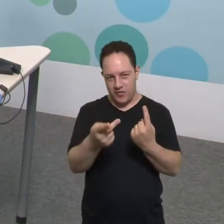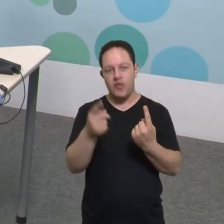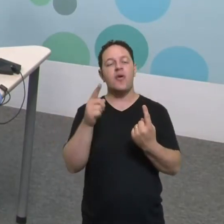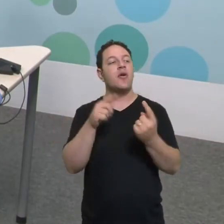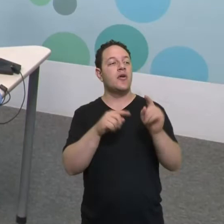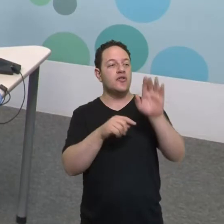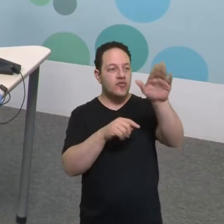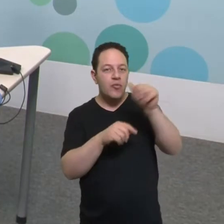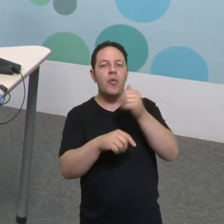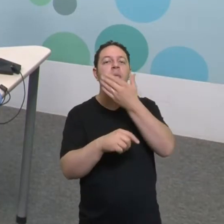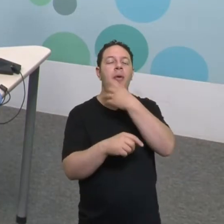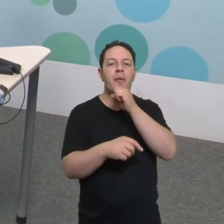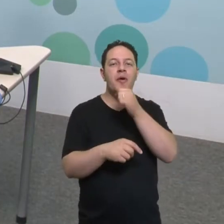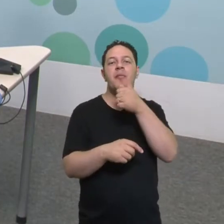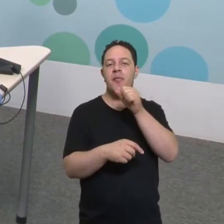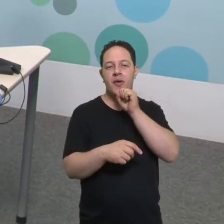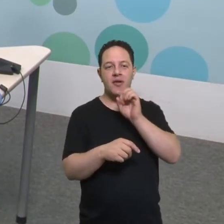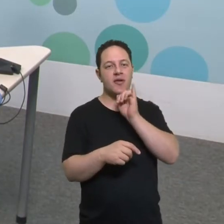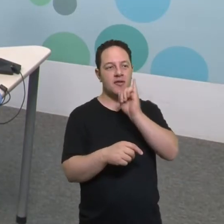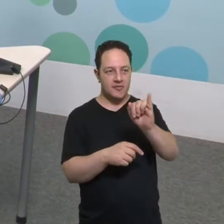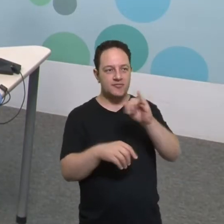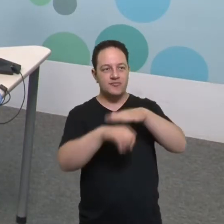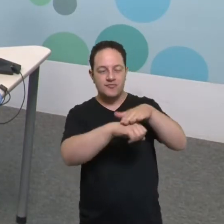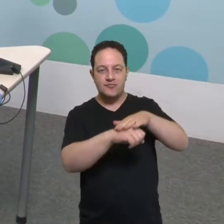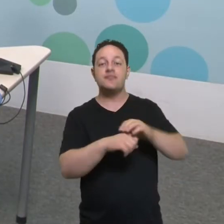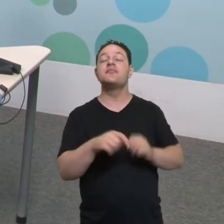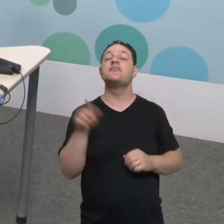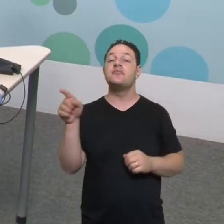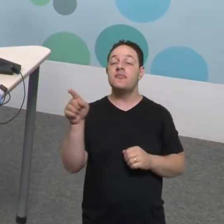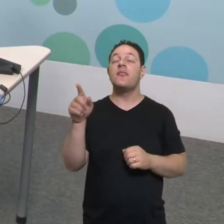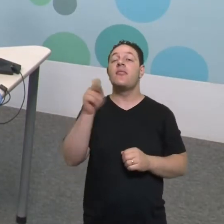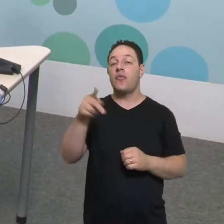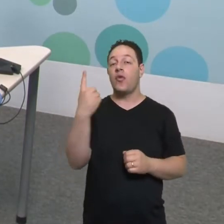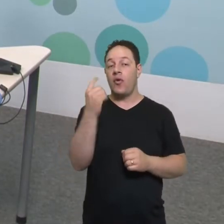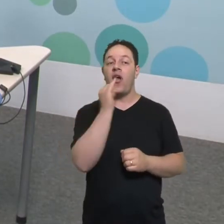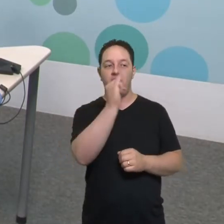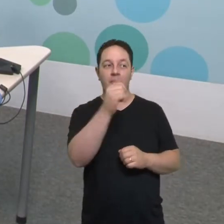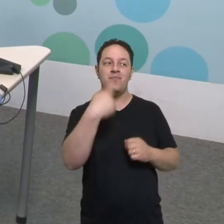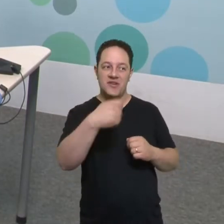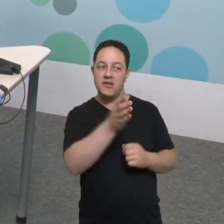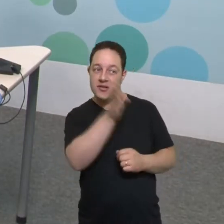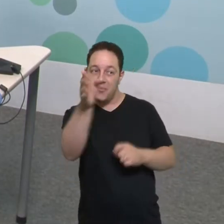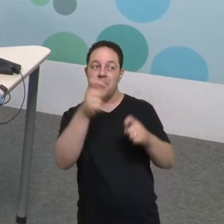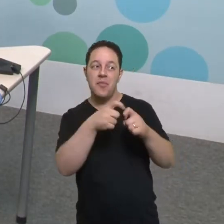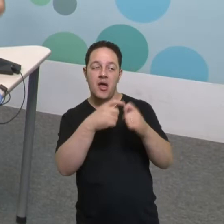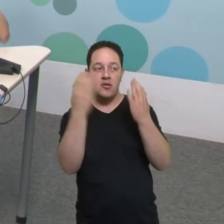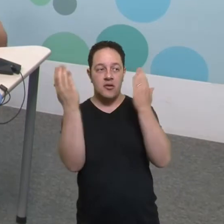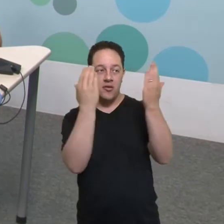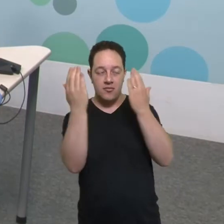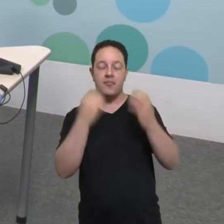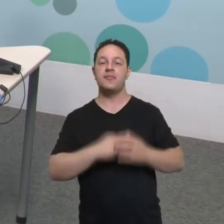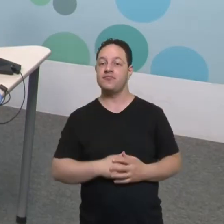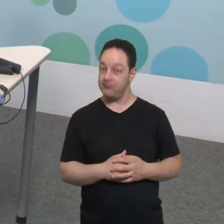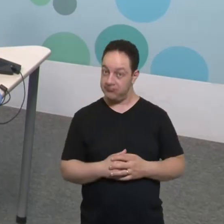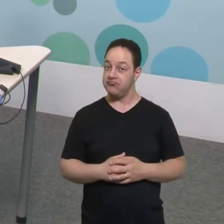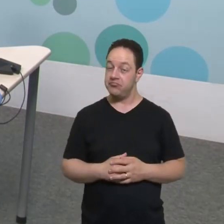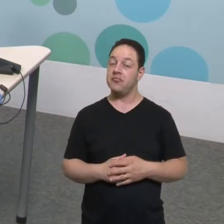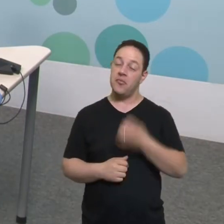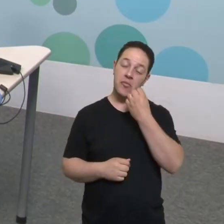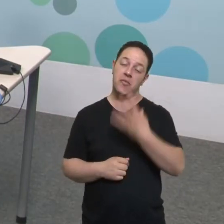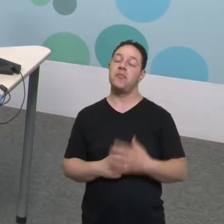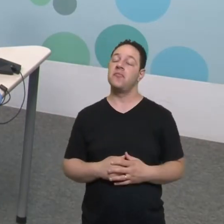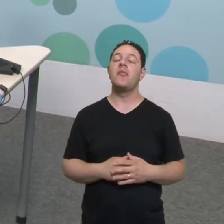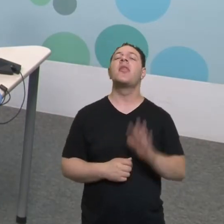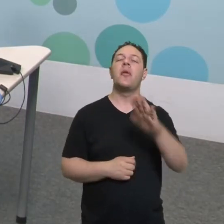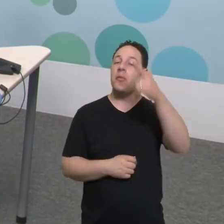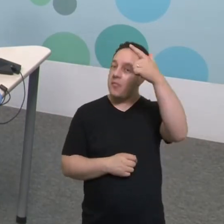conversa com os responsáveis sobre encaminhamento para ter aquilo muito bom perfeito então agora nós vamos a mais uma